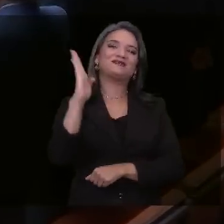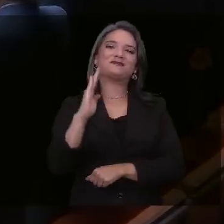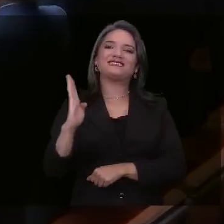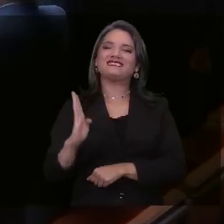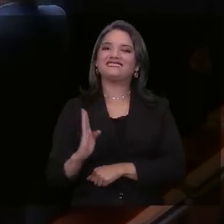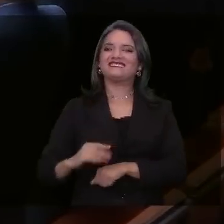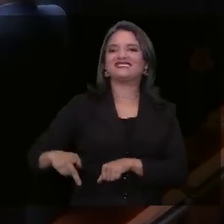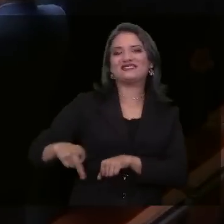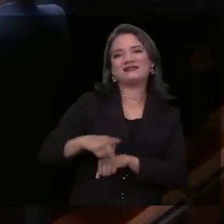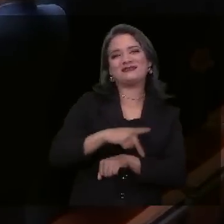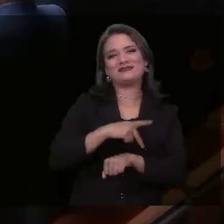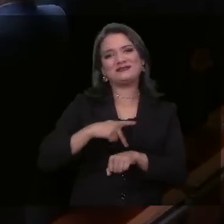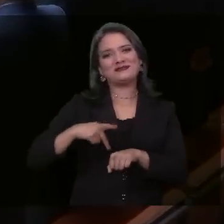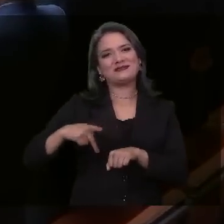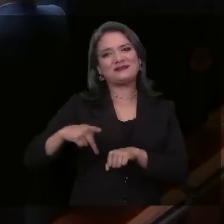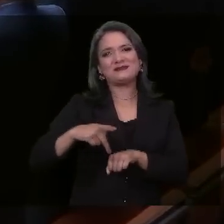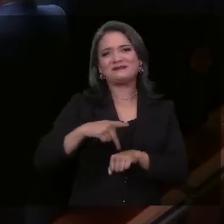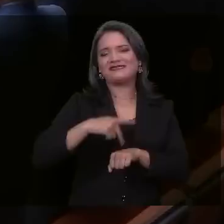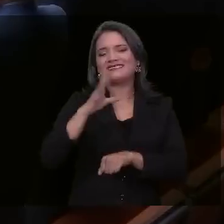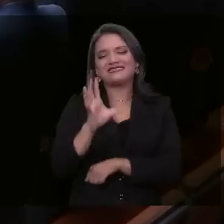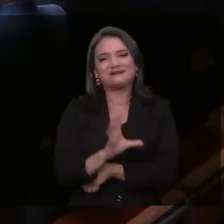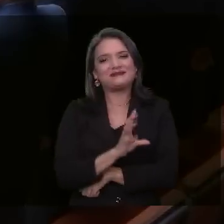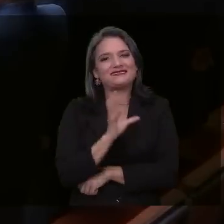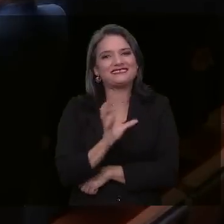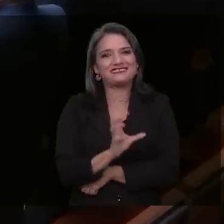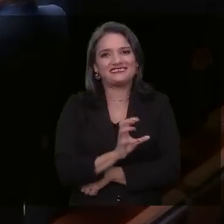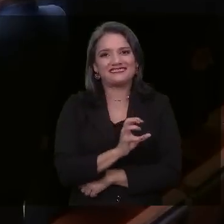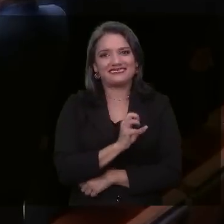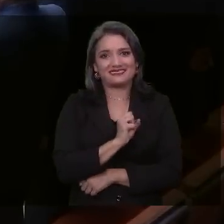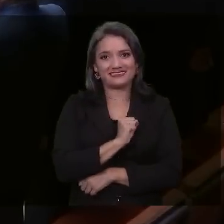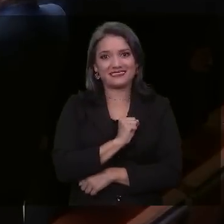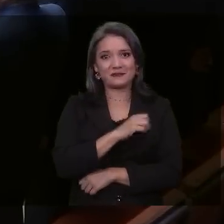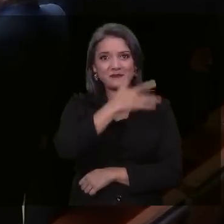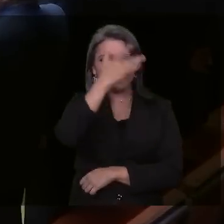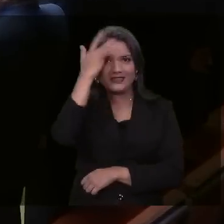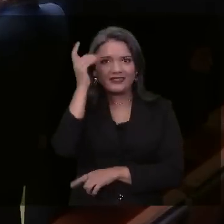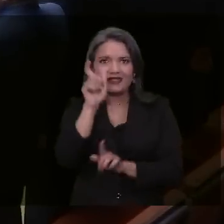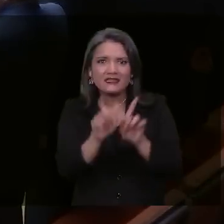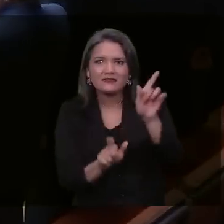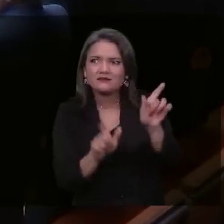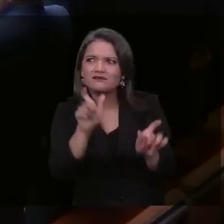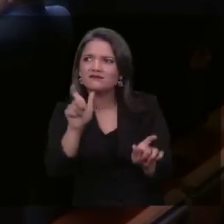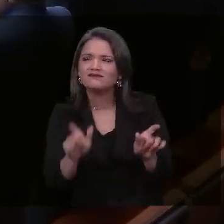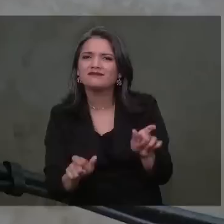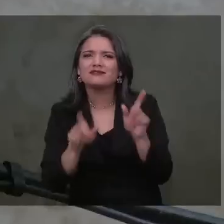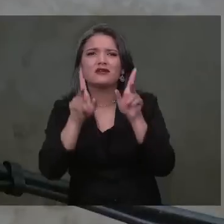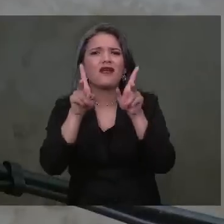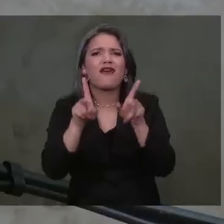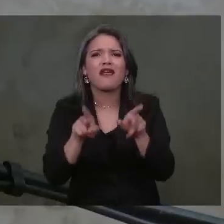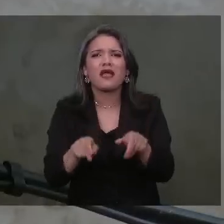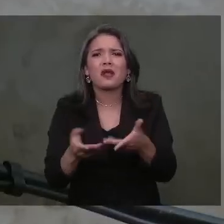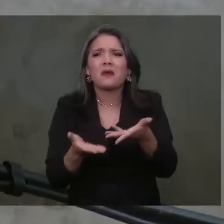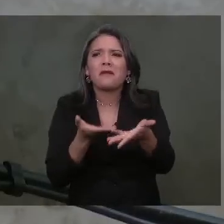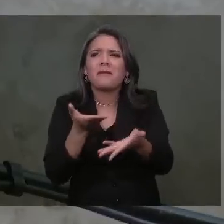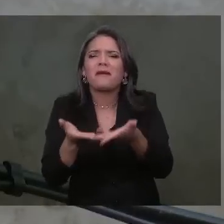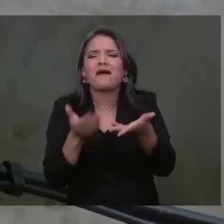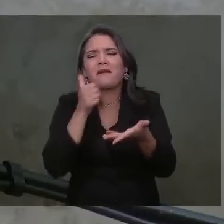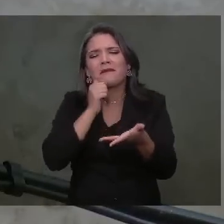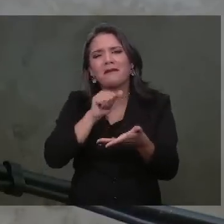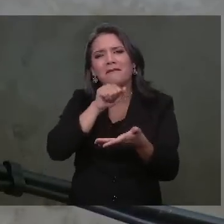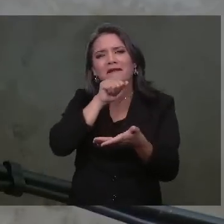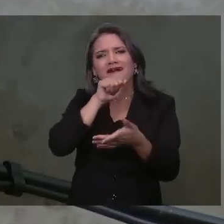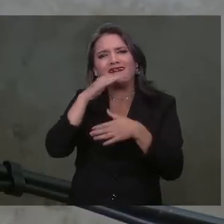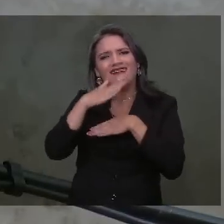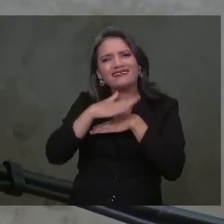tu, Brasil, ó pátria amada. Dos filhos deste solo